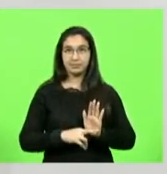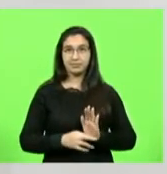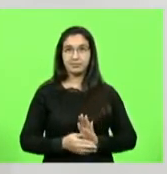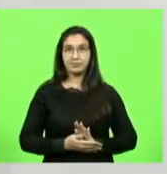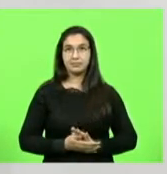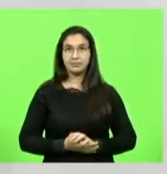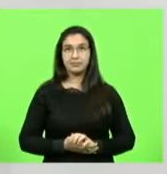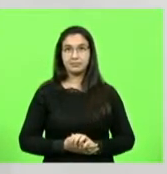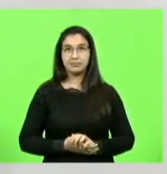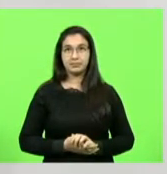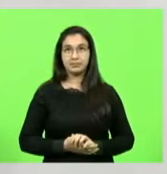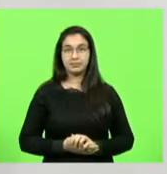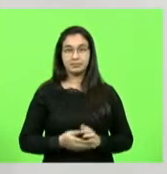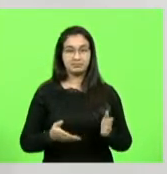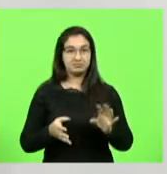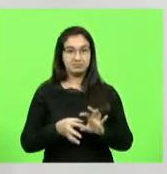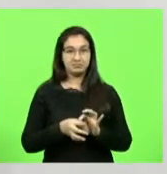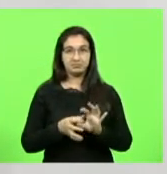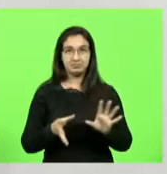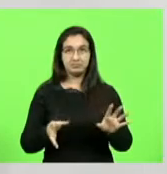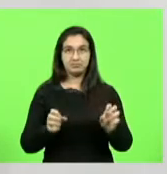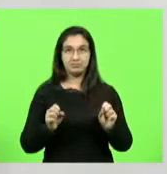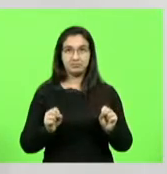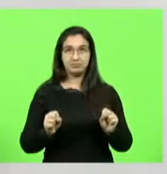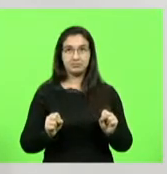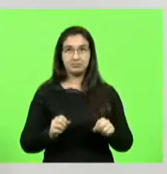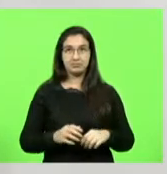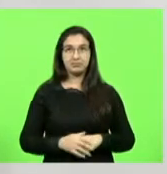O tempo está à sua disposição, deputados. O regimental.